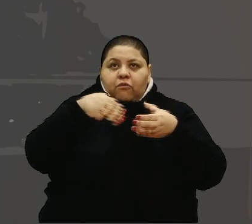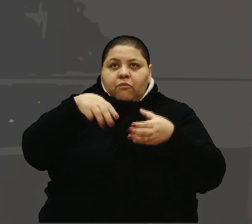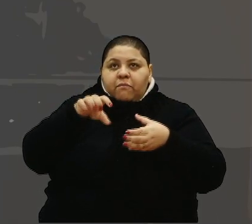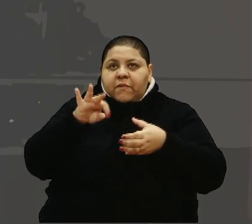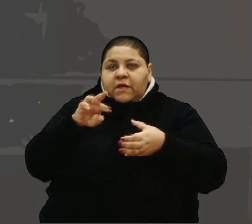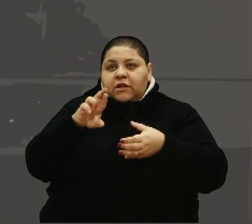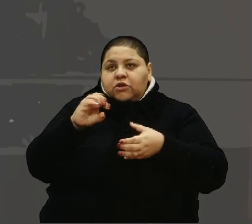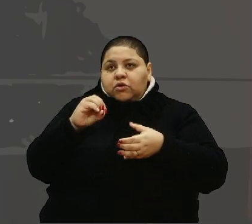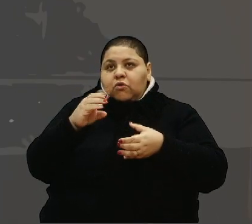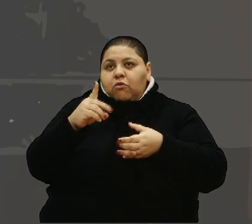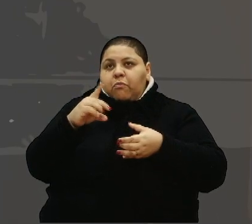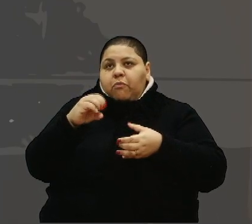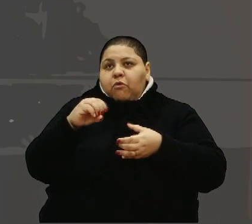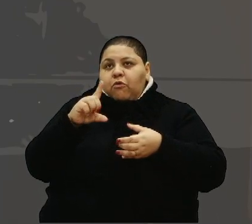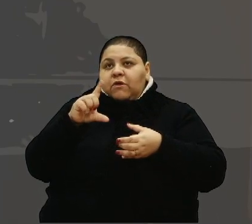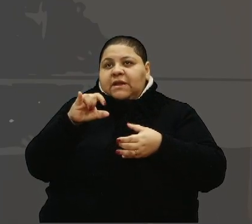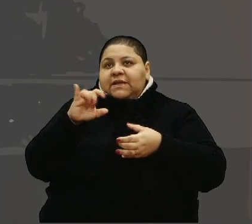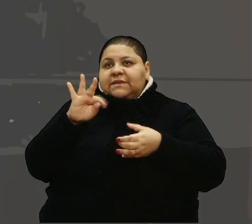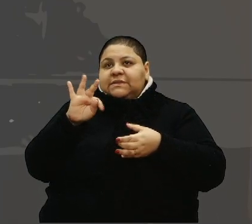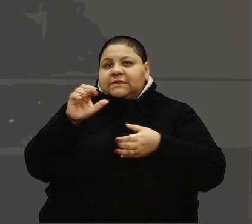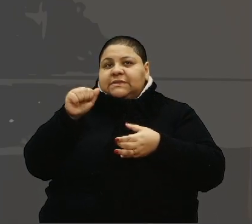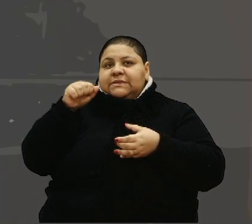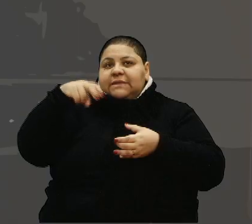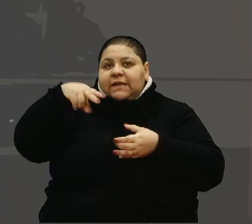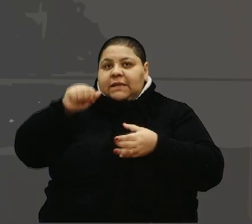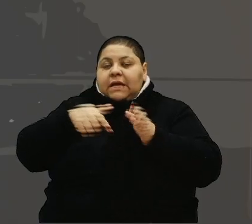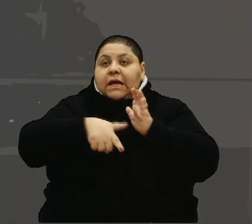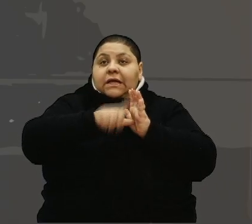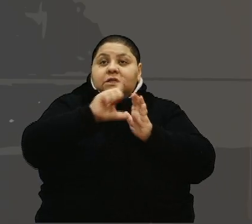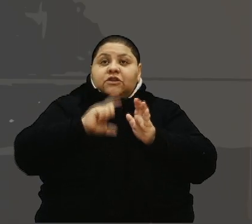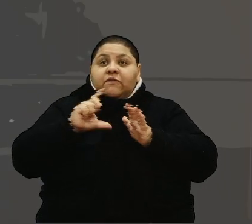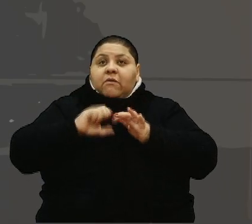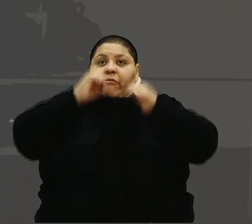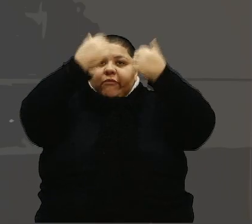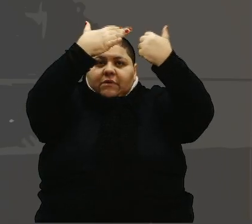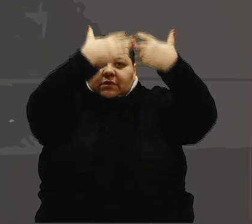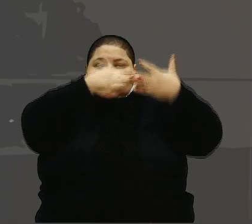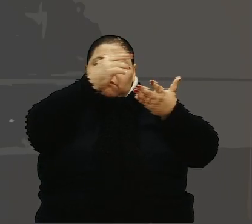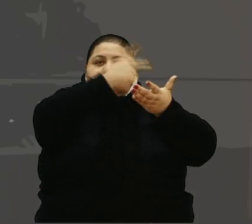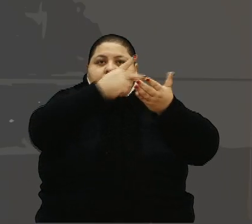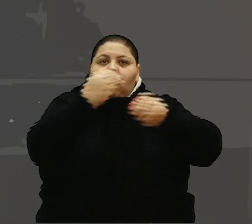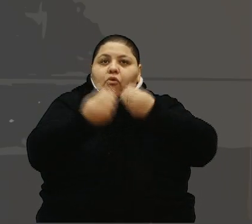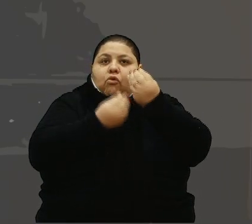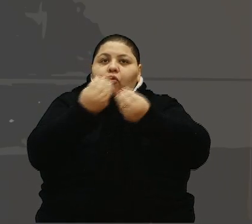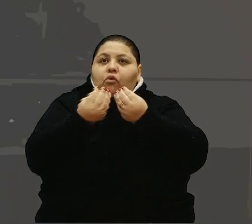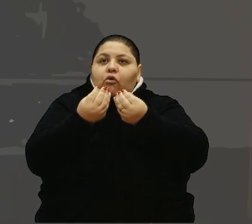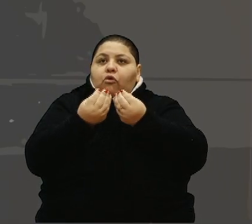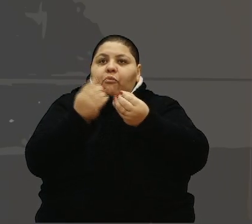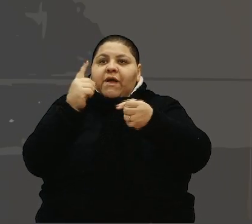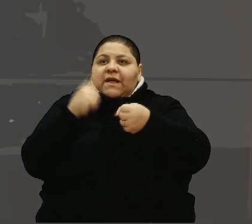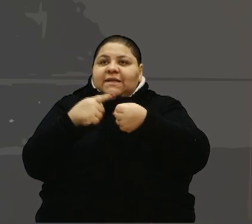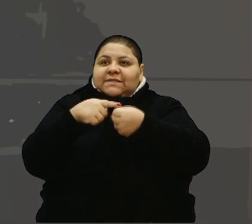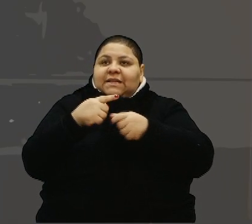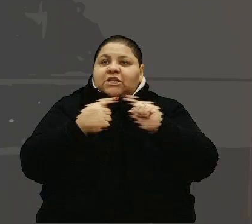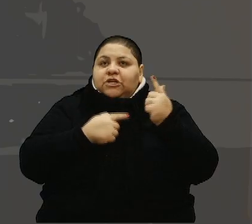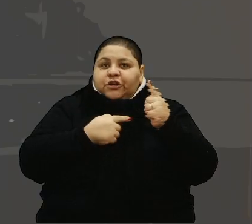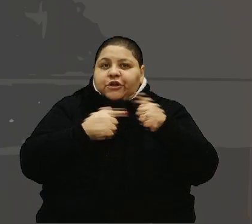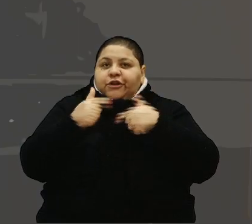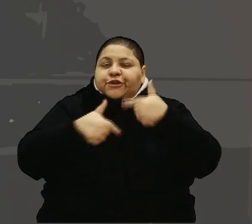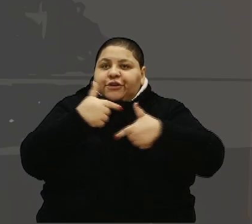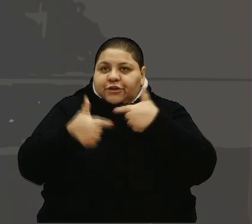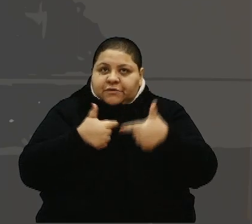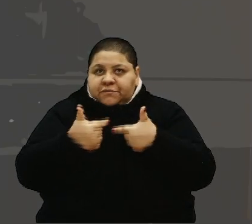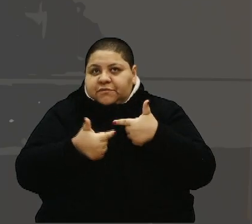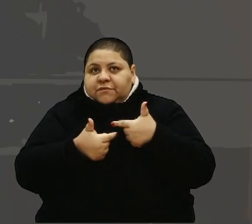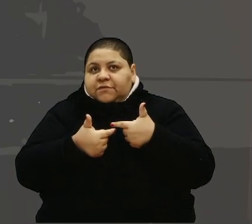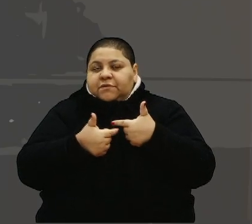nós temos ali antes um esboço, né, do que é a cidade de Goiânia. Trabalha